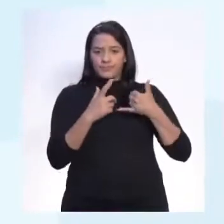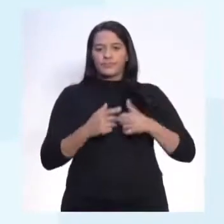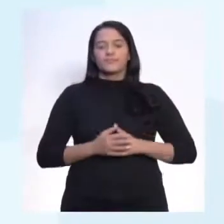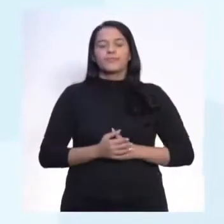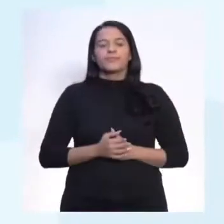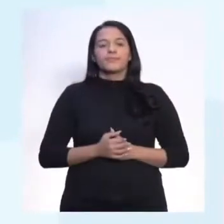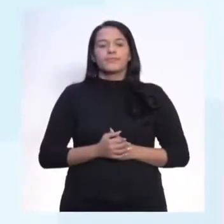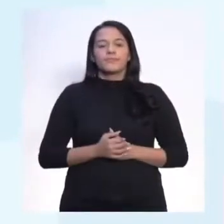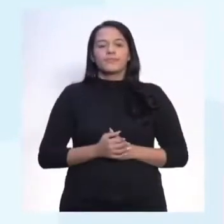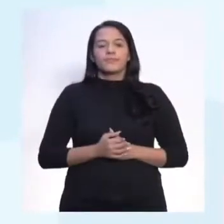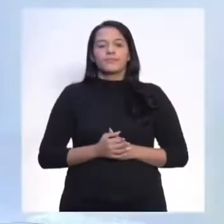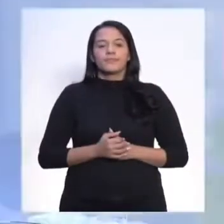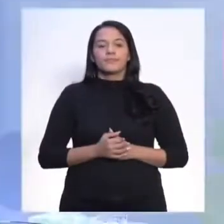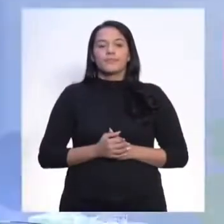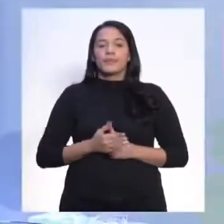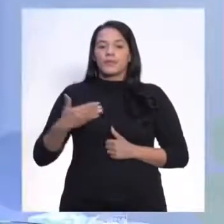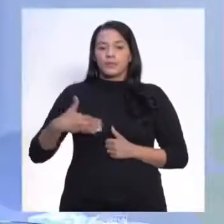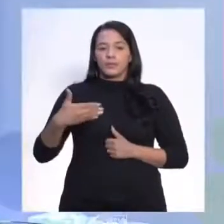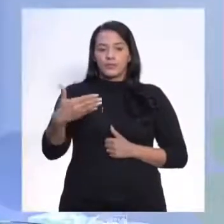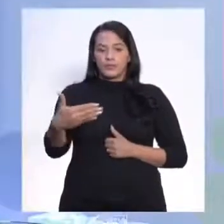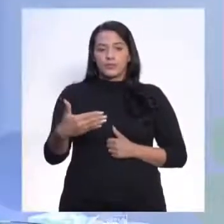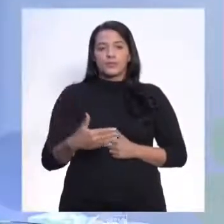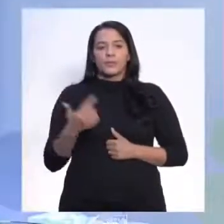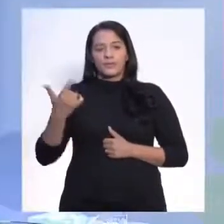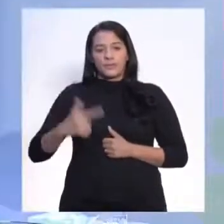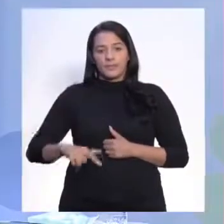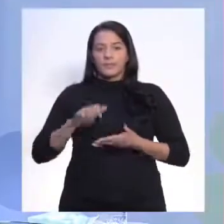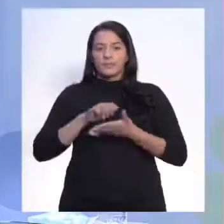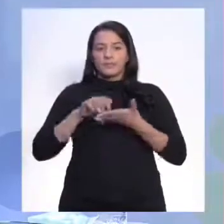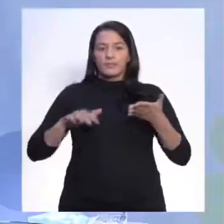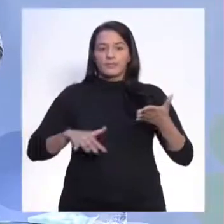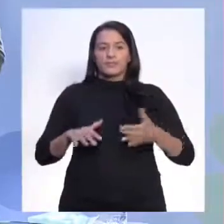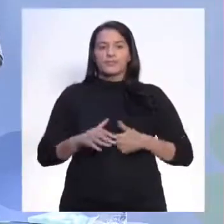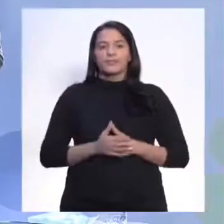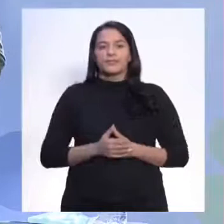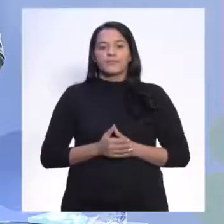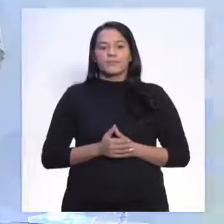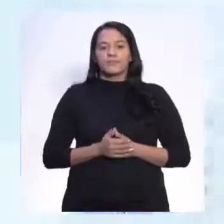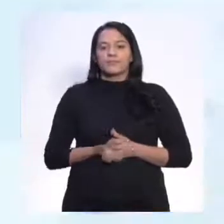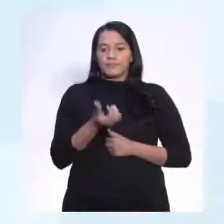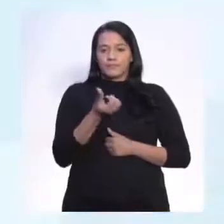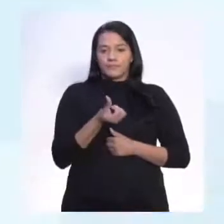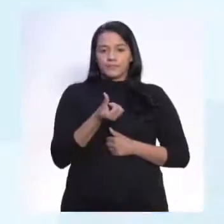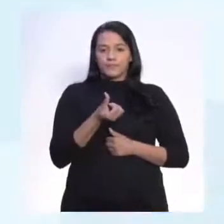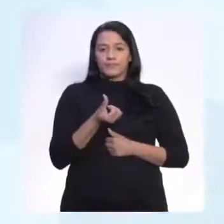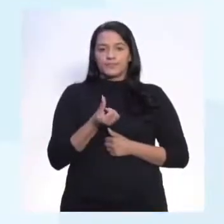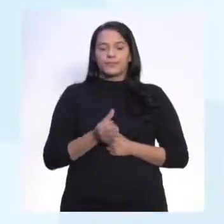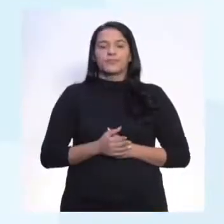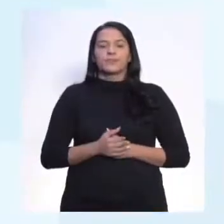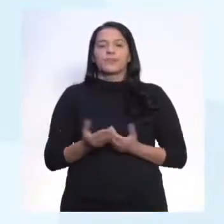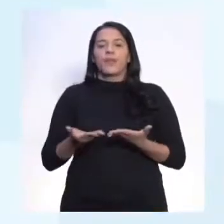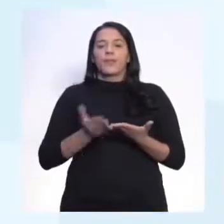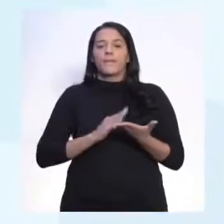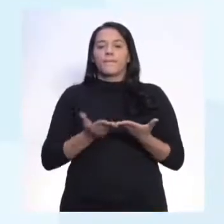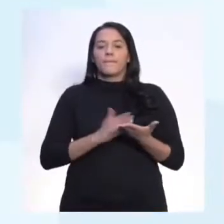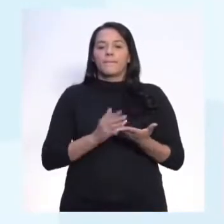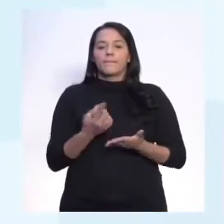Tudo bem? Vamos continuar mais um pouquinho. Então, vamos para a atividade 6 da